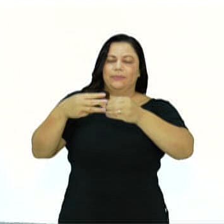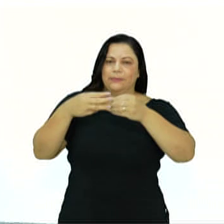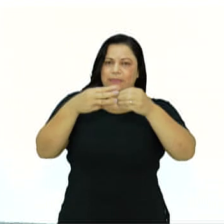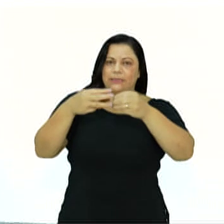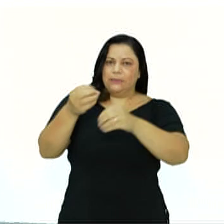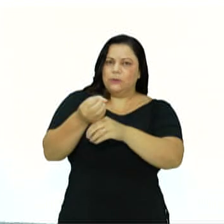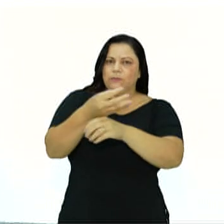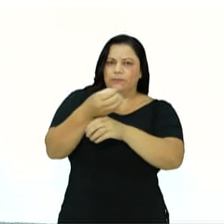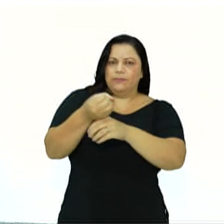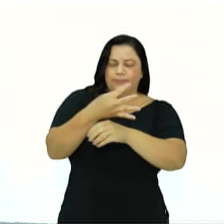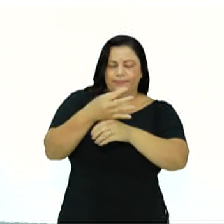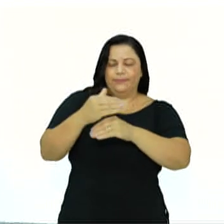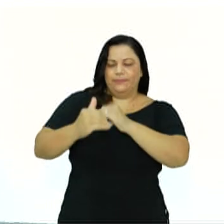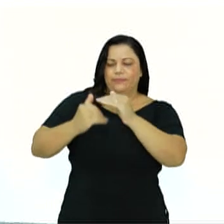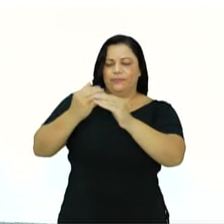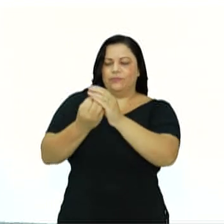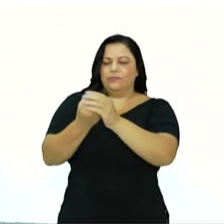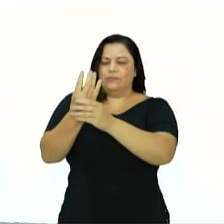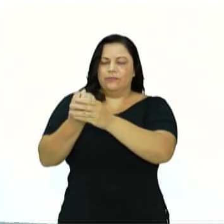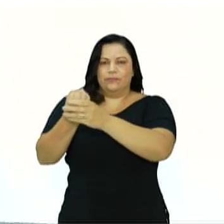os osteócitos, beleza?